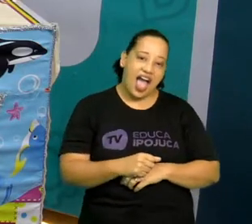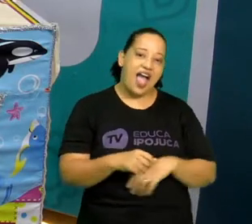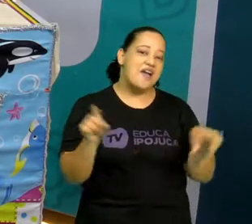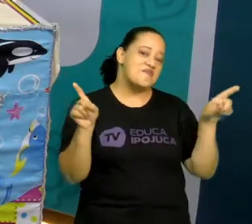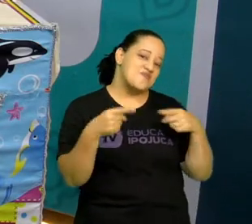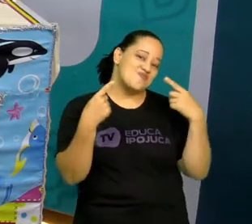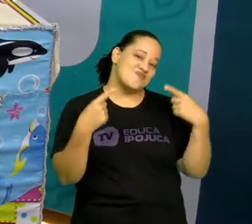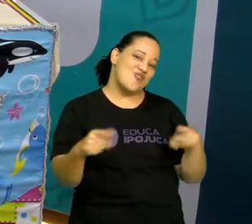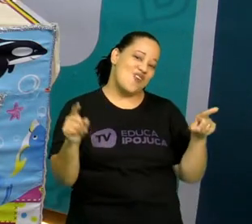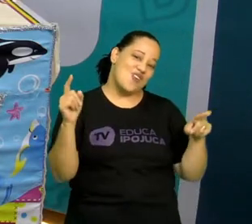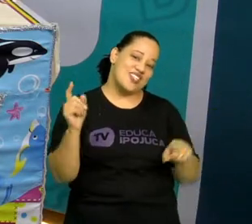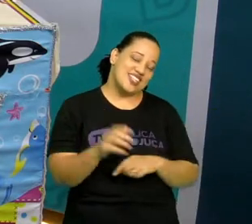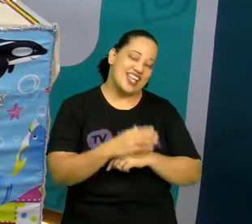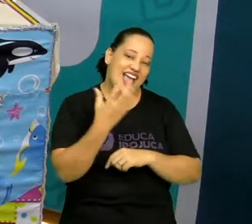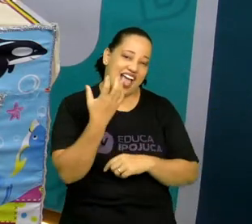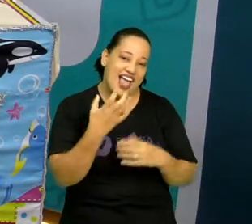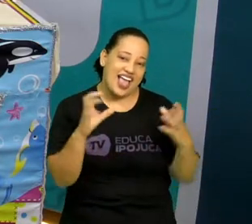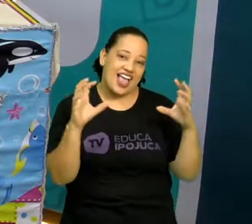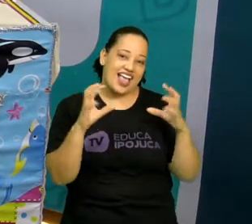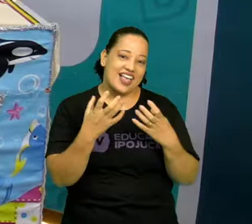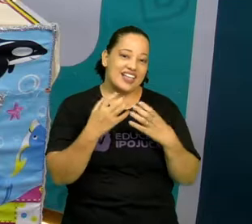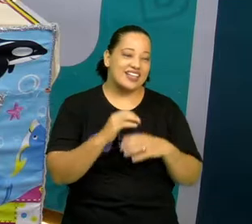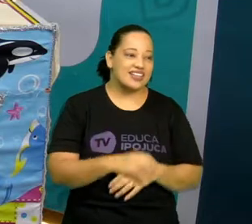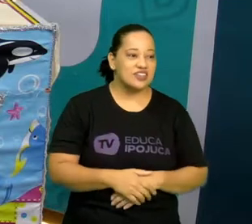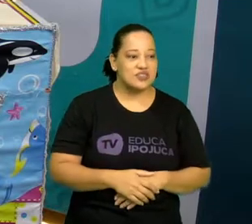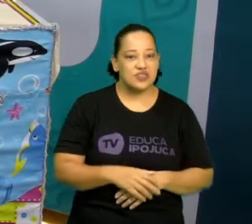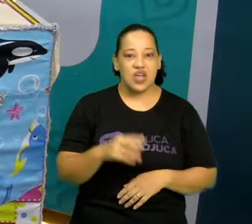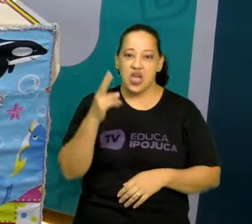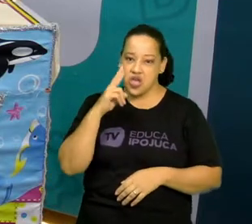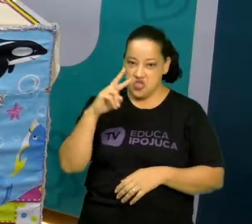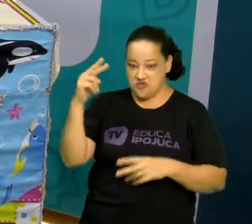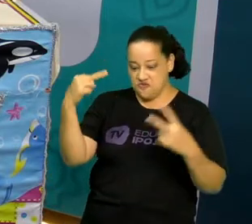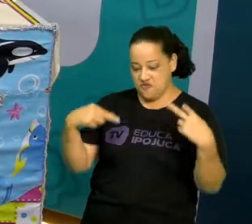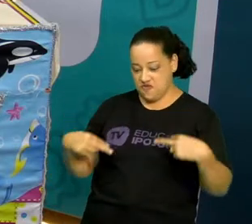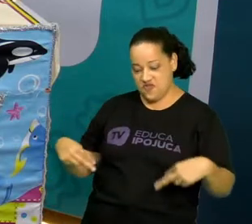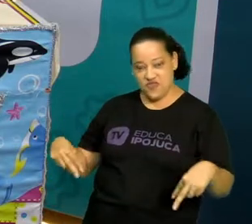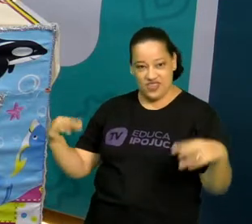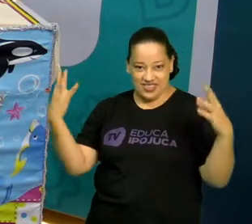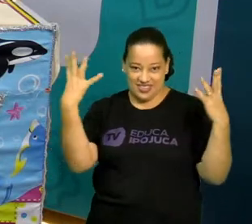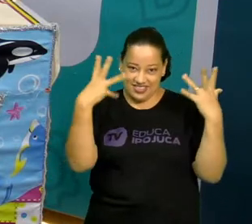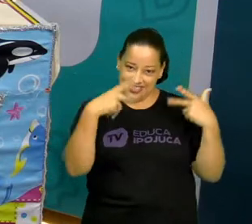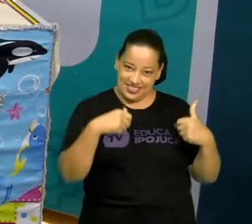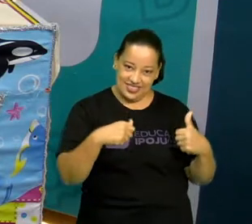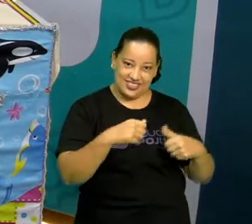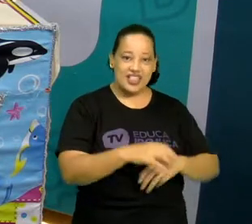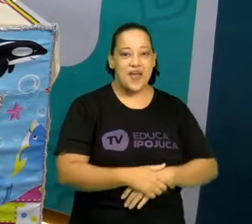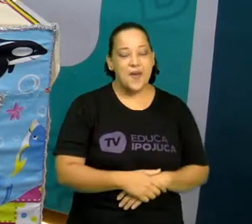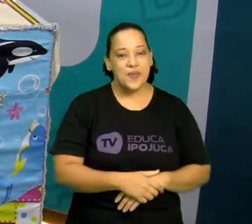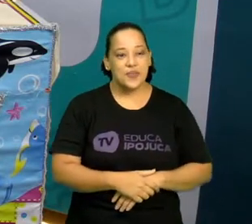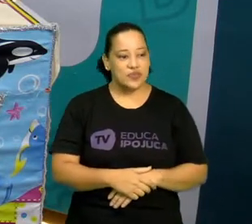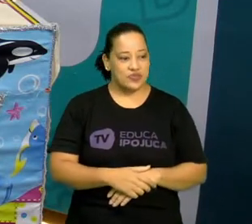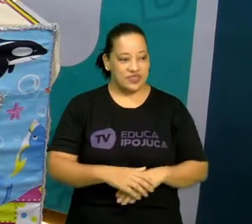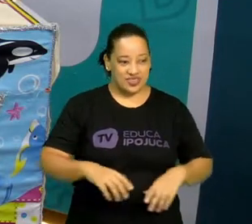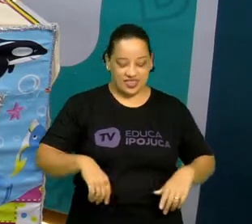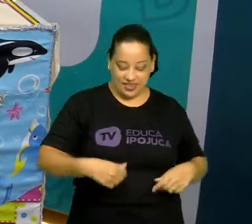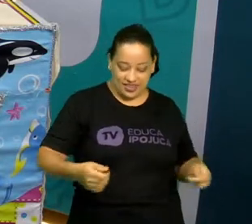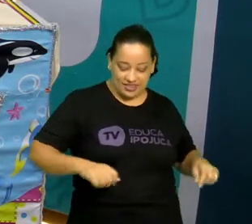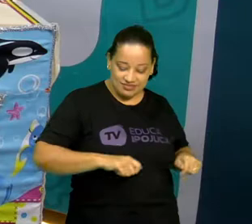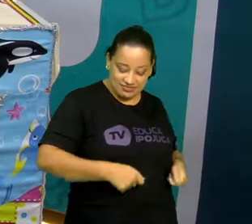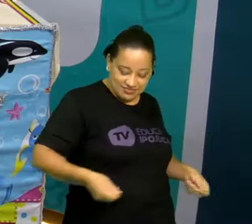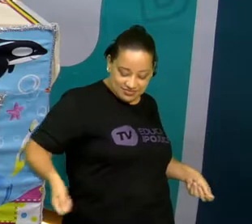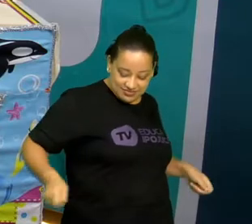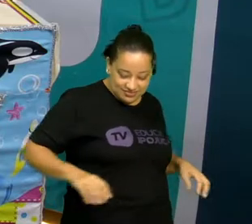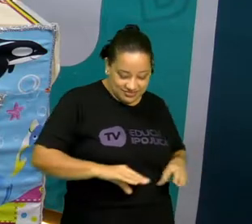e a senhora, tia Lê. Leiturinha, tu viu como tia Lê tá bonita hoje? Linda, linda, linda, linda, ah, linda. Ah, tia Lê tá se achando